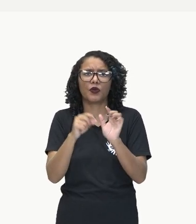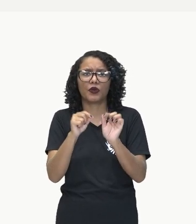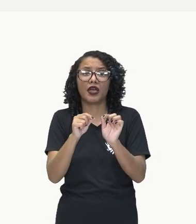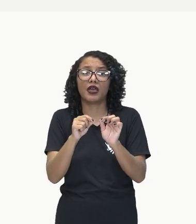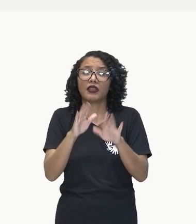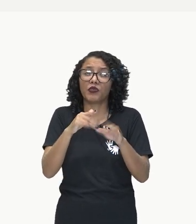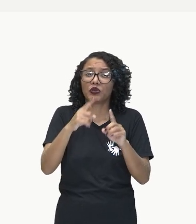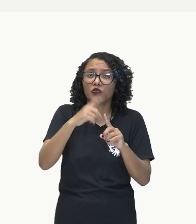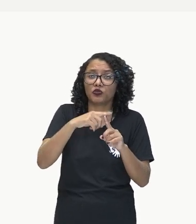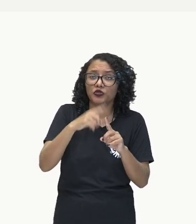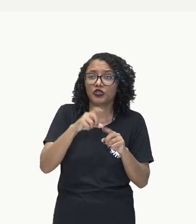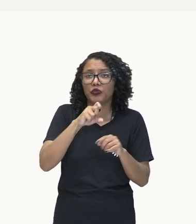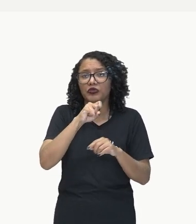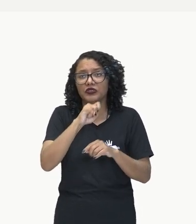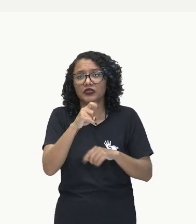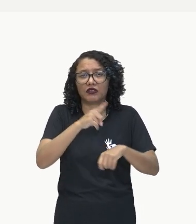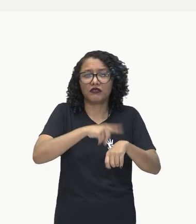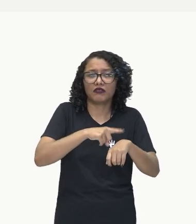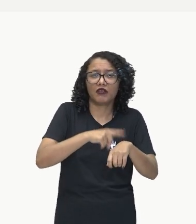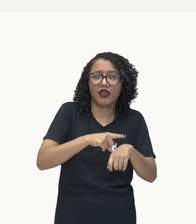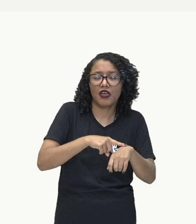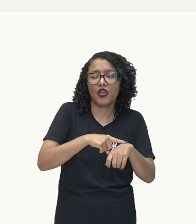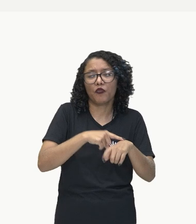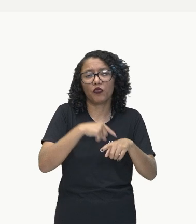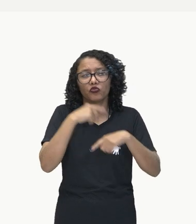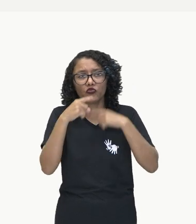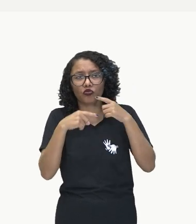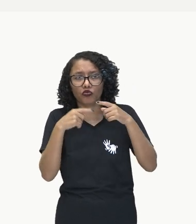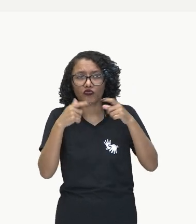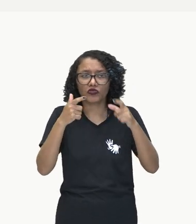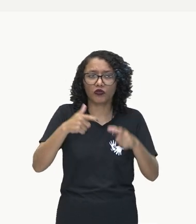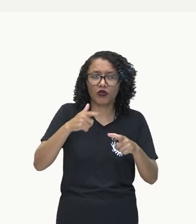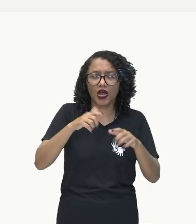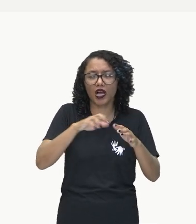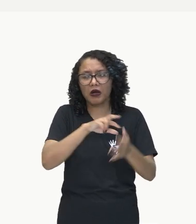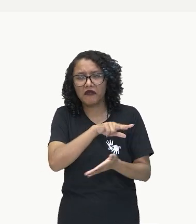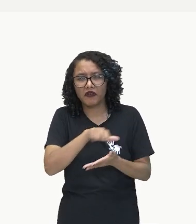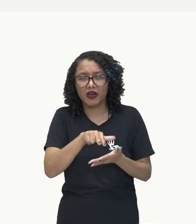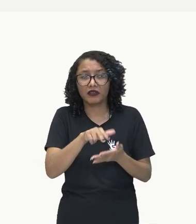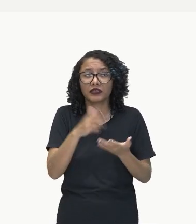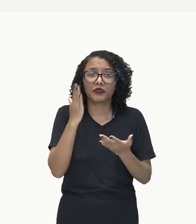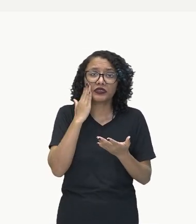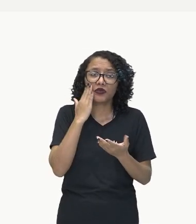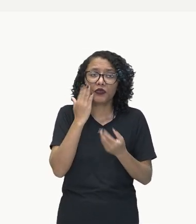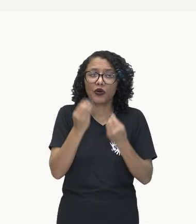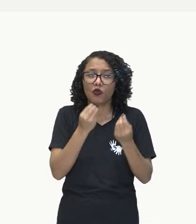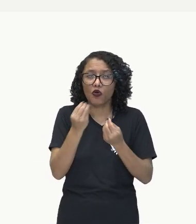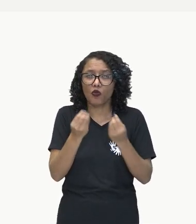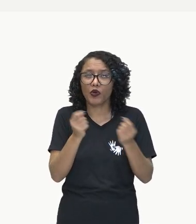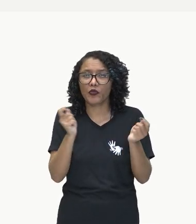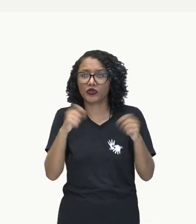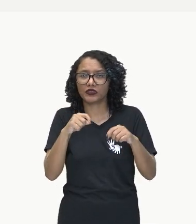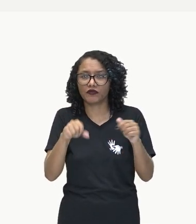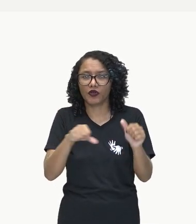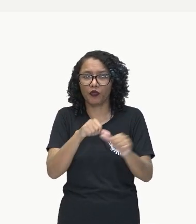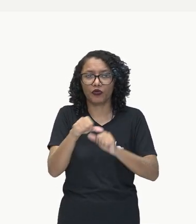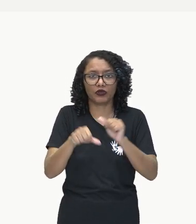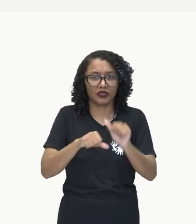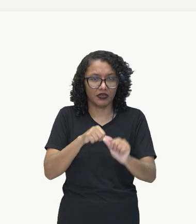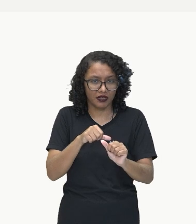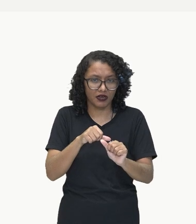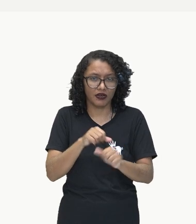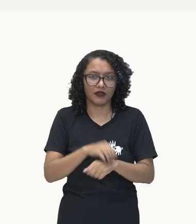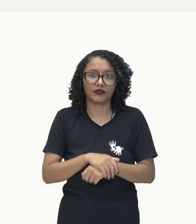espaço, afirmação, dúvida, e para entender de que forma eles modificam essas palavras. Então, como é que elas vão agir, principalmente sobre